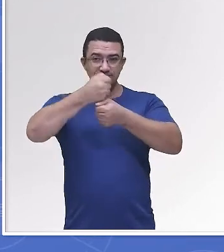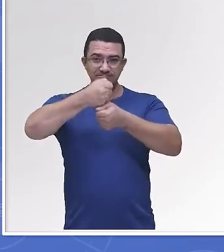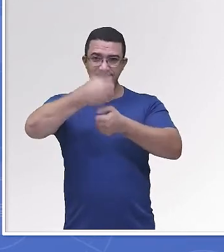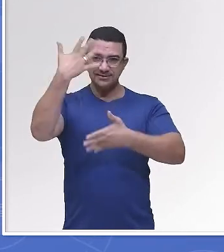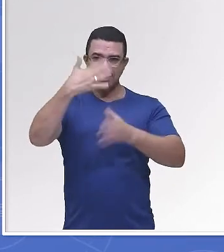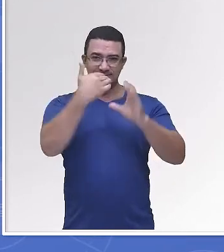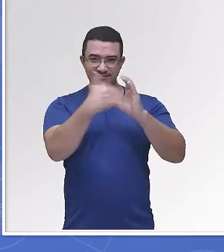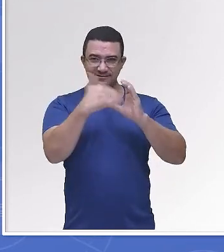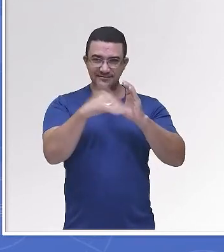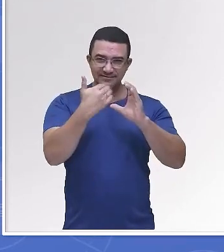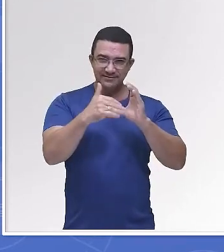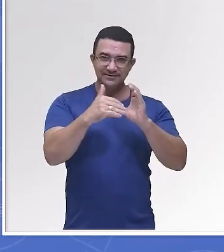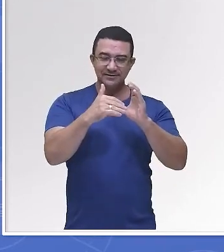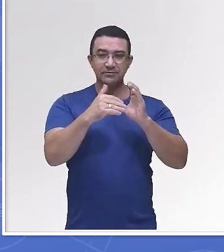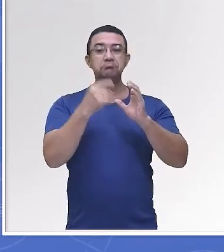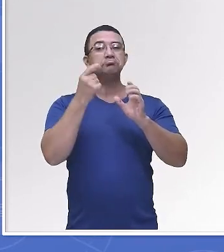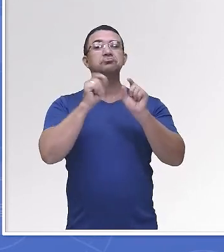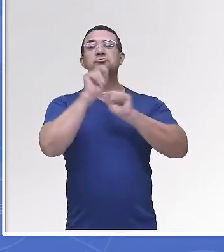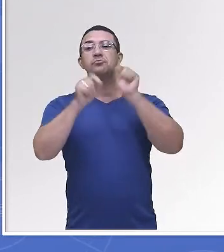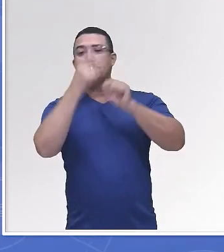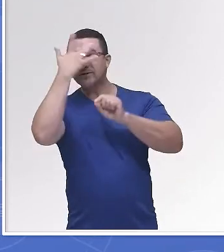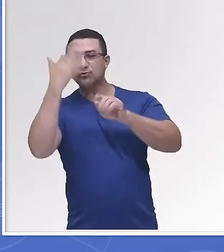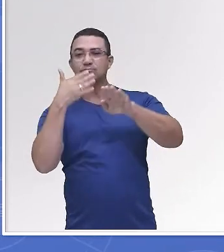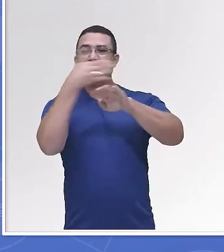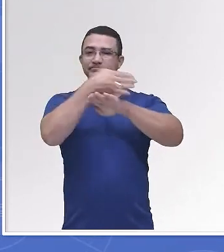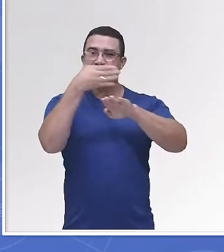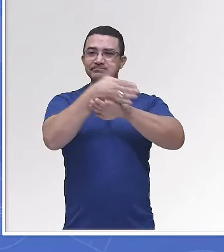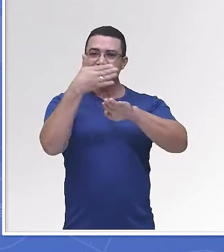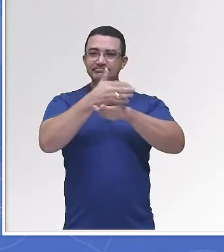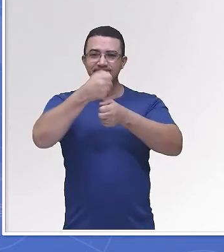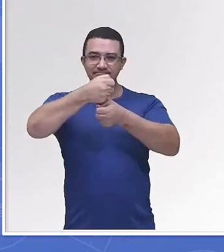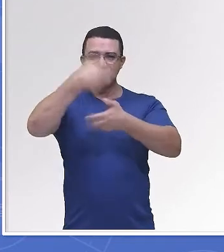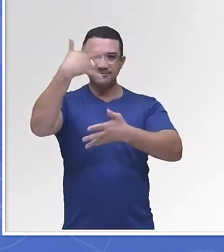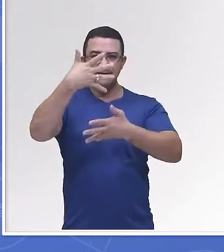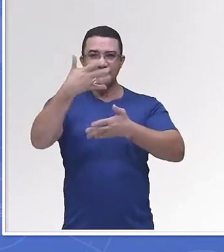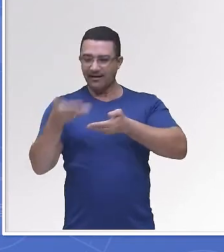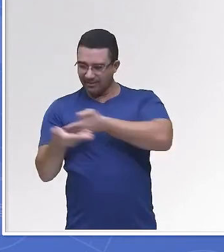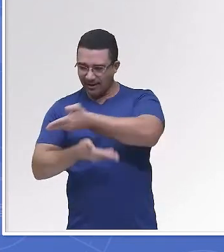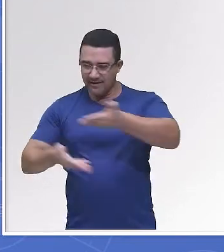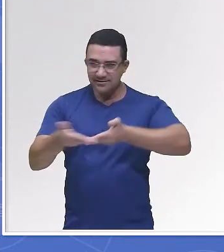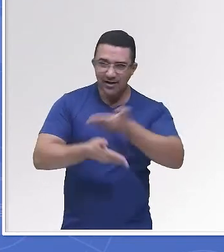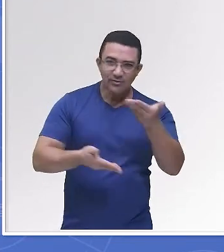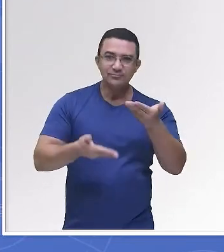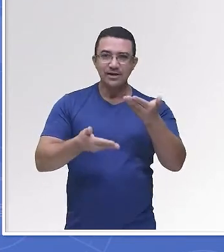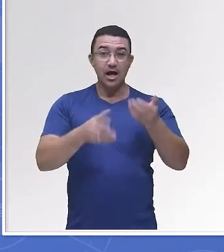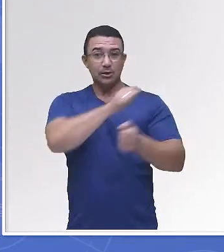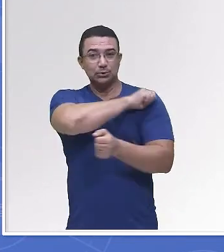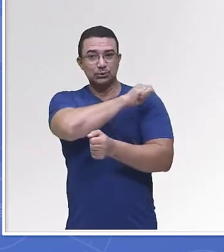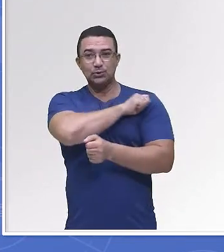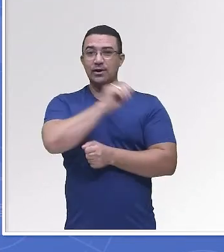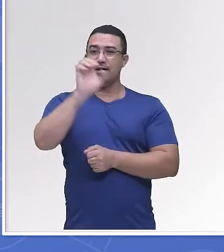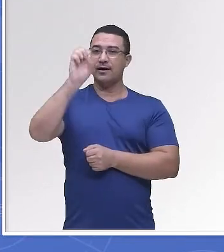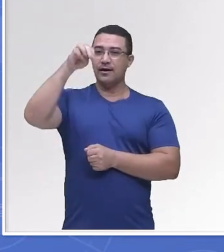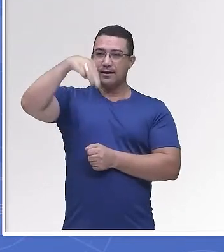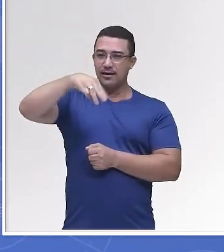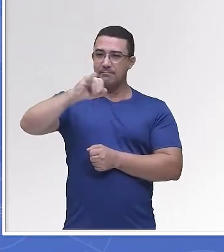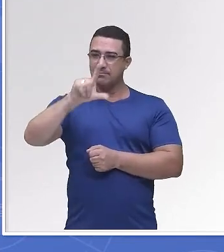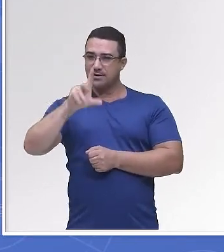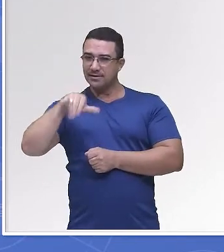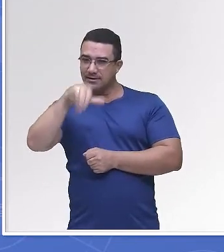vocês estavam aqui participando. Então eu quero registrar aqui a interação da Emily, Thalita,